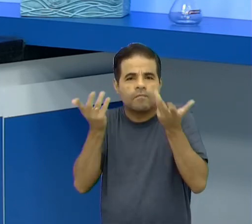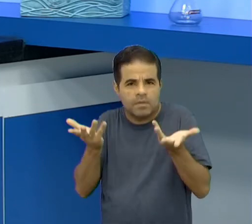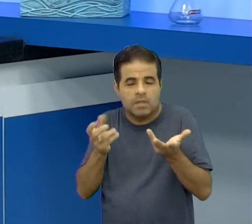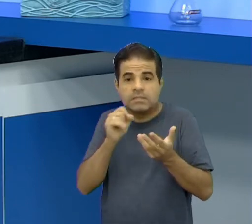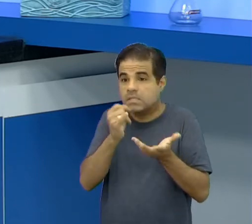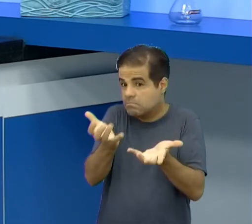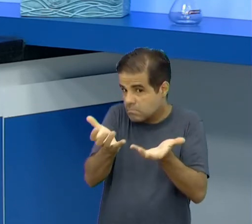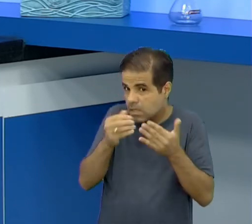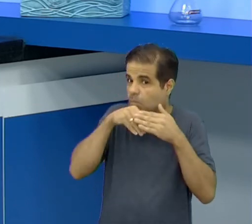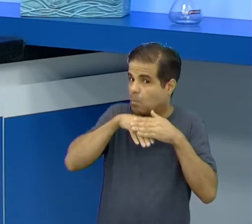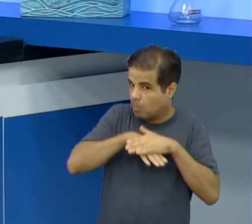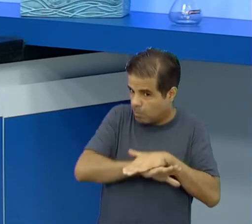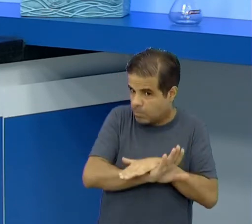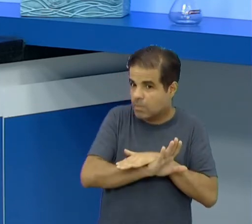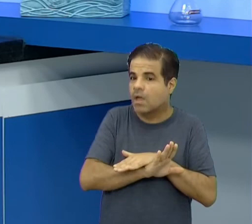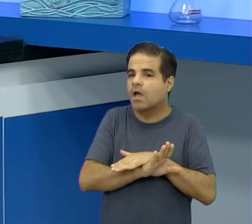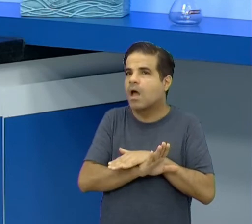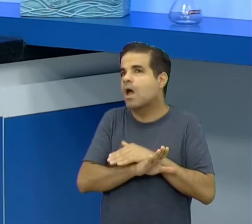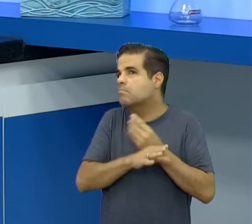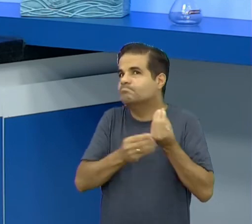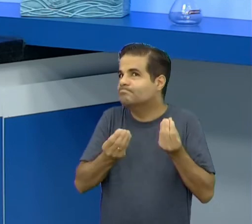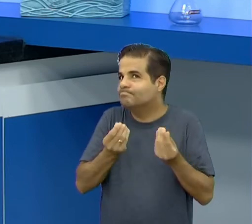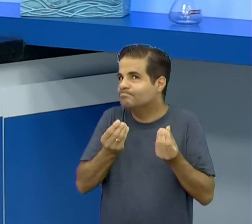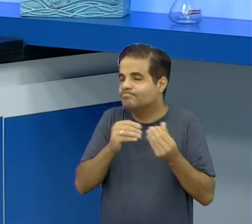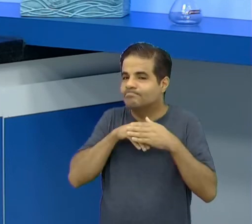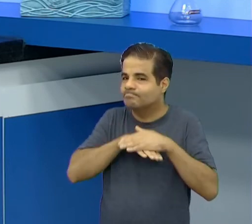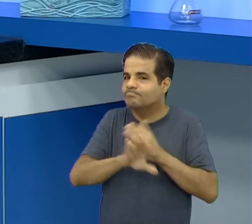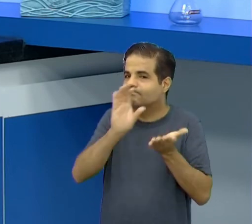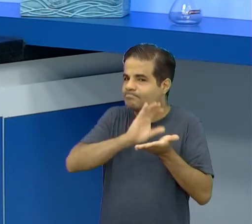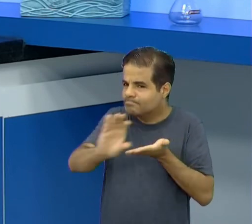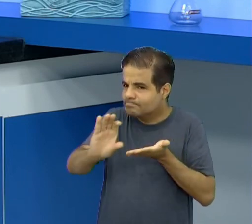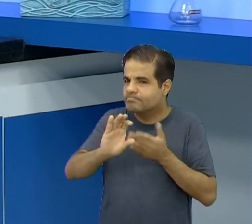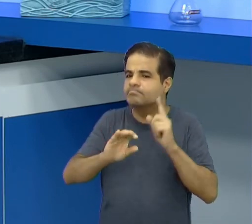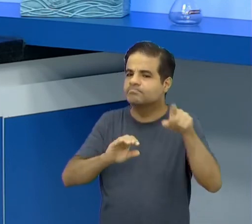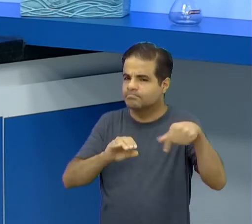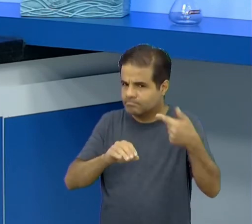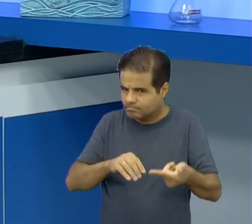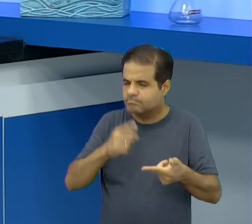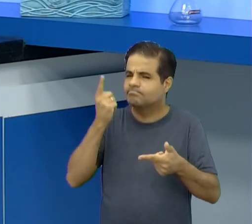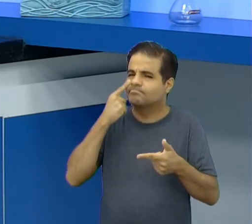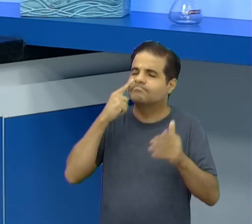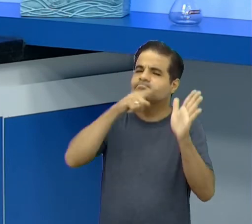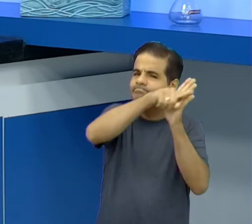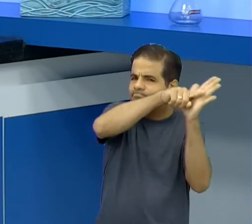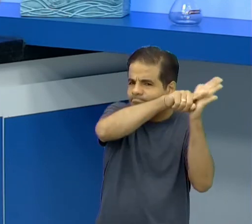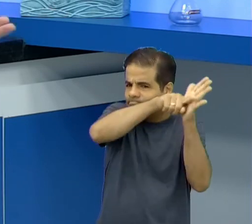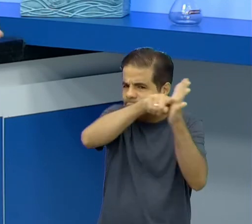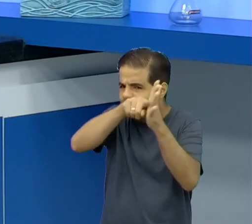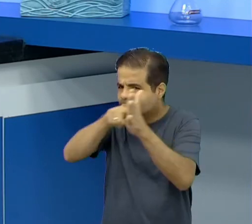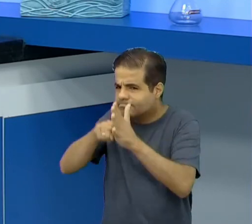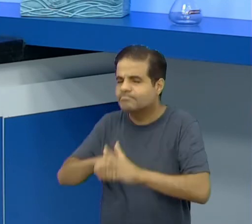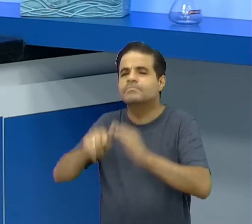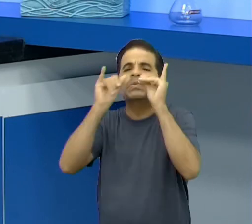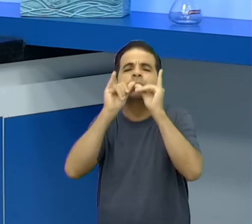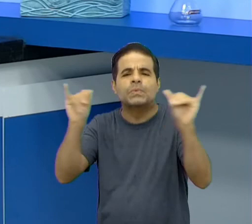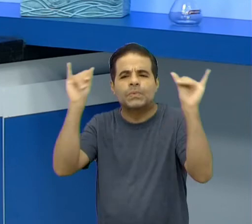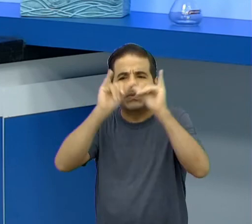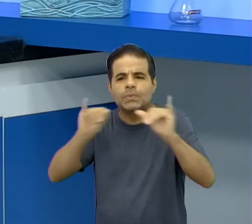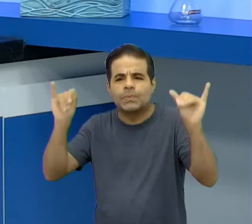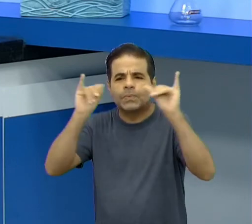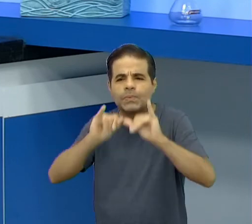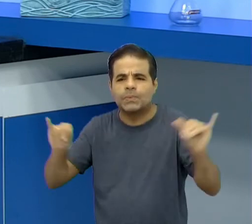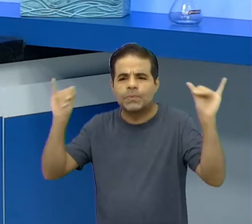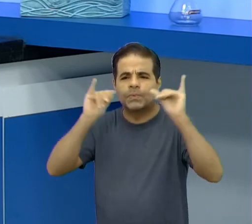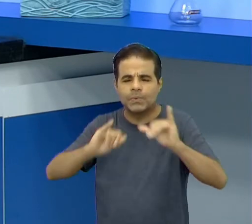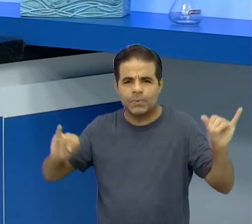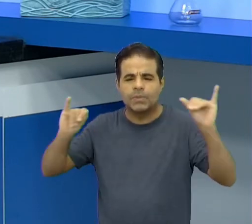gente quiser guardar em algum investimento. Depois a gente pesquisa aí esses investimentos, que a gente não vai fazer propaganda de banco nenhum, né?